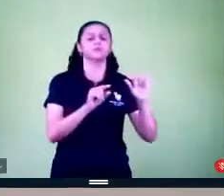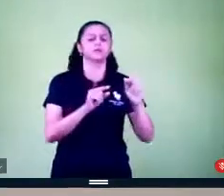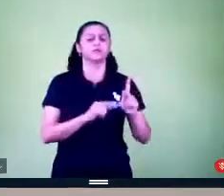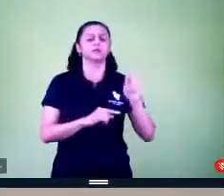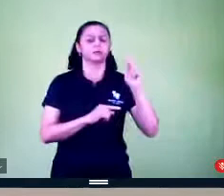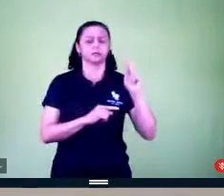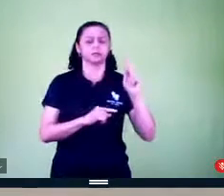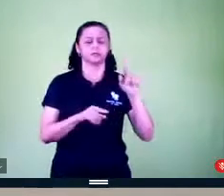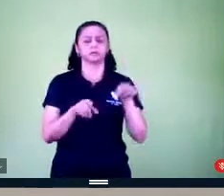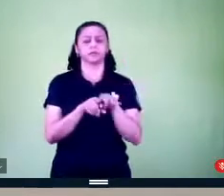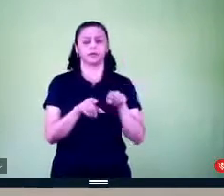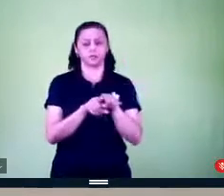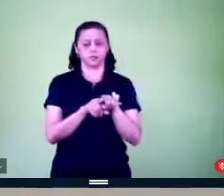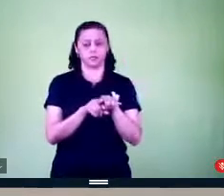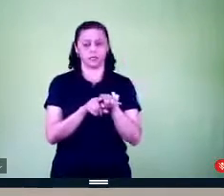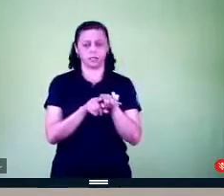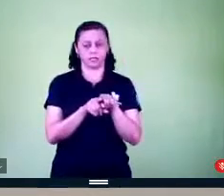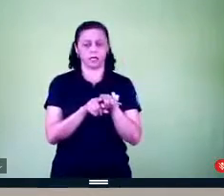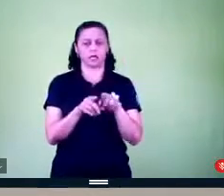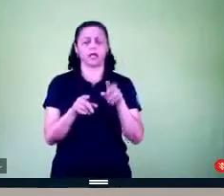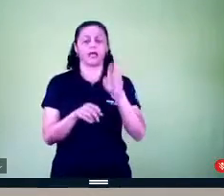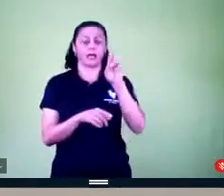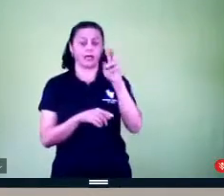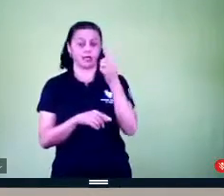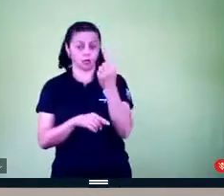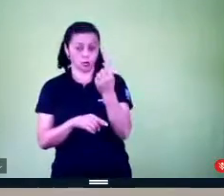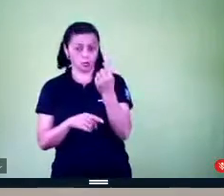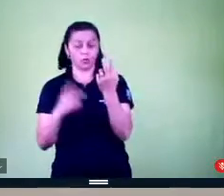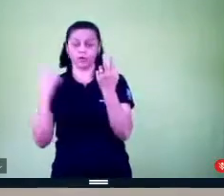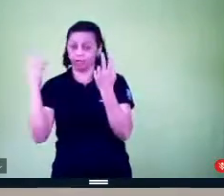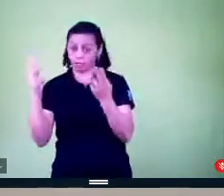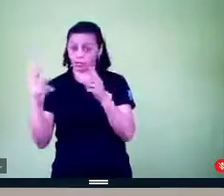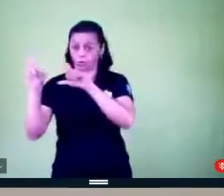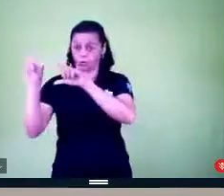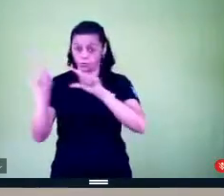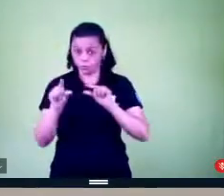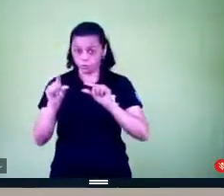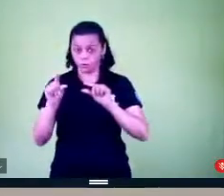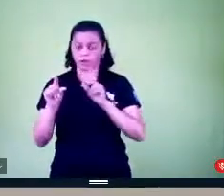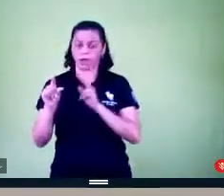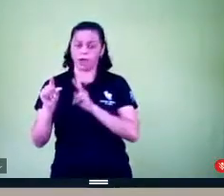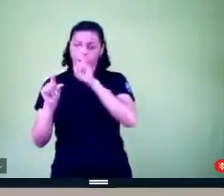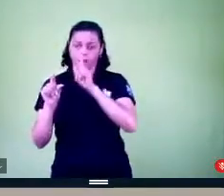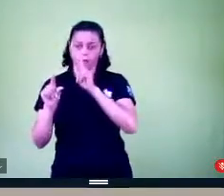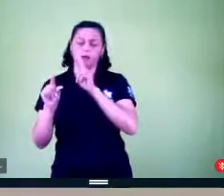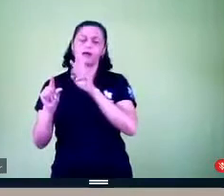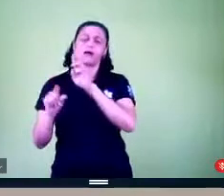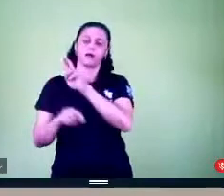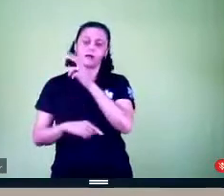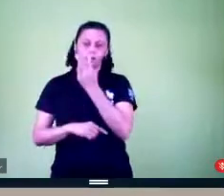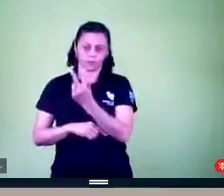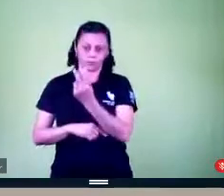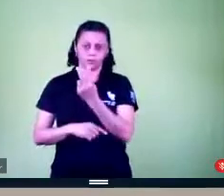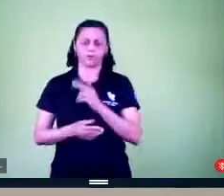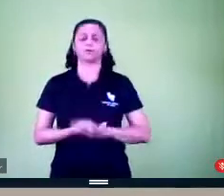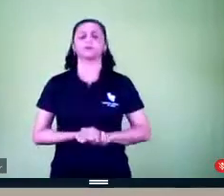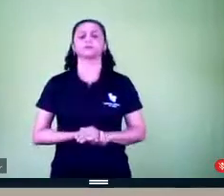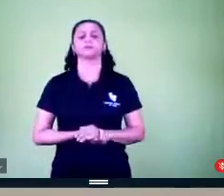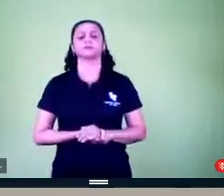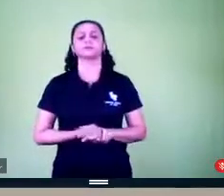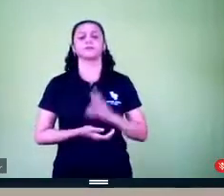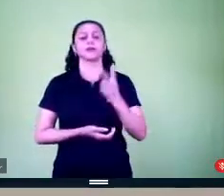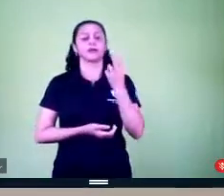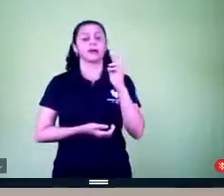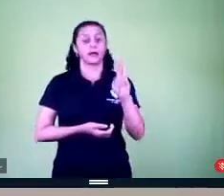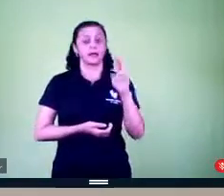cima do R1, que é igual à queda de tensão em cima do R2, vai ser R1 vezes